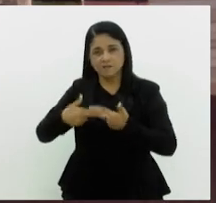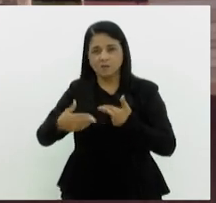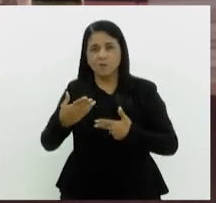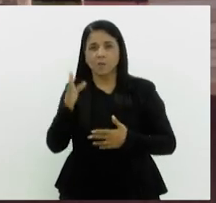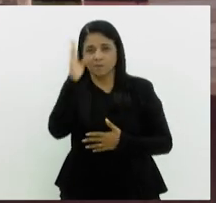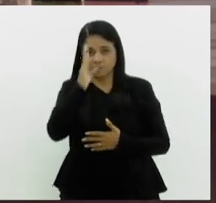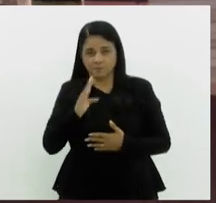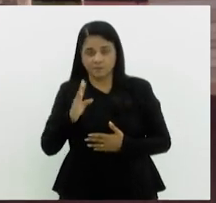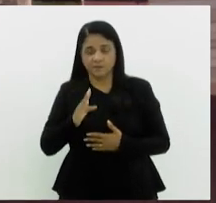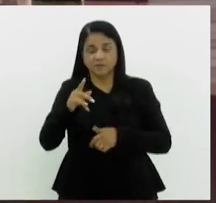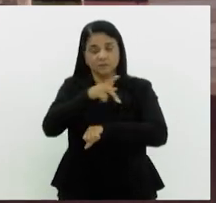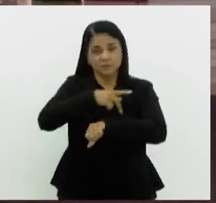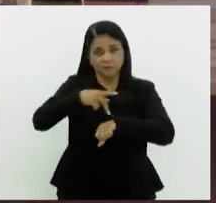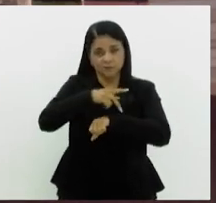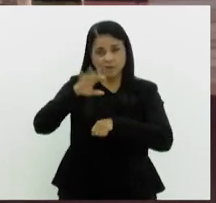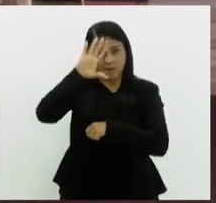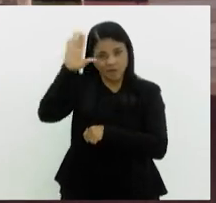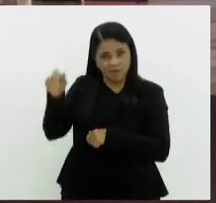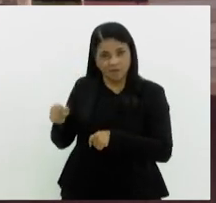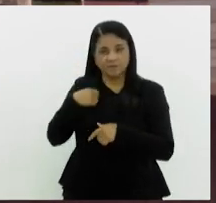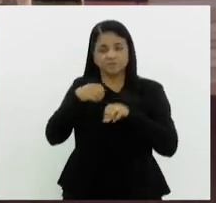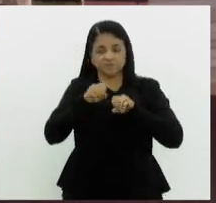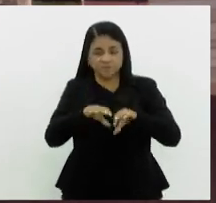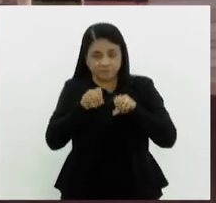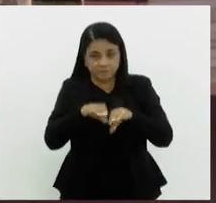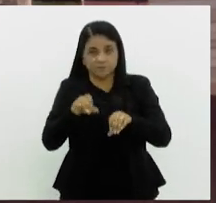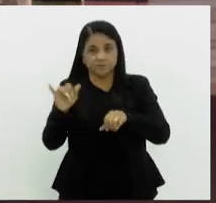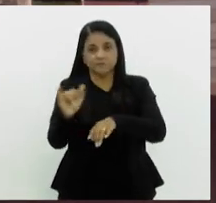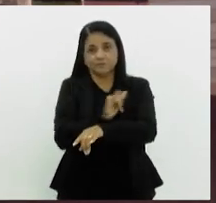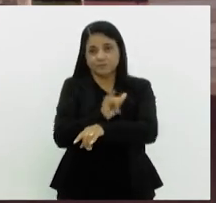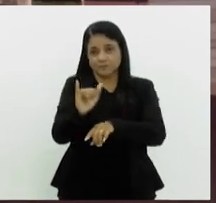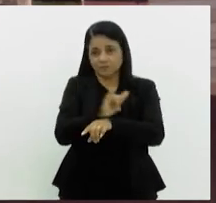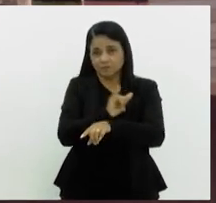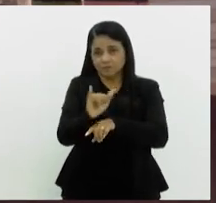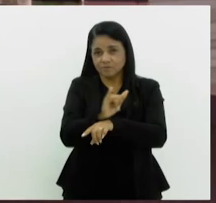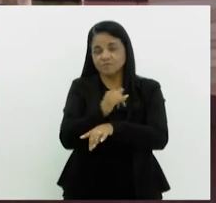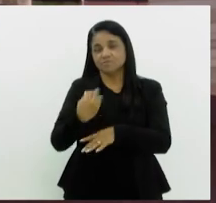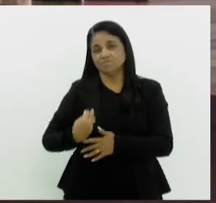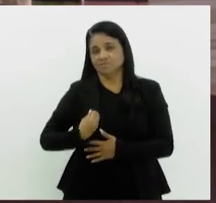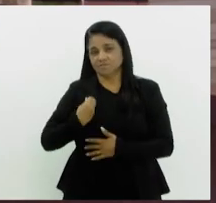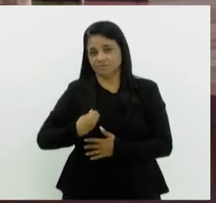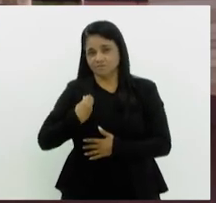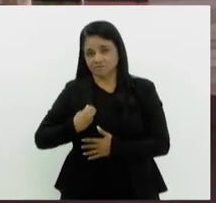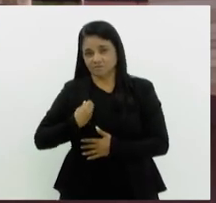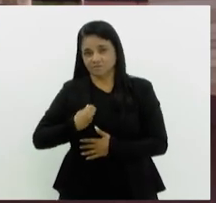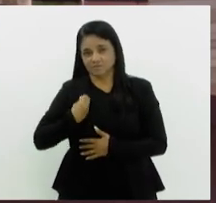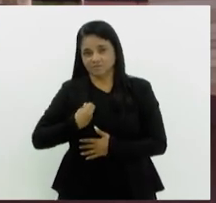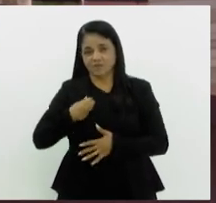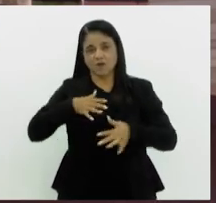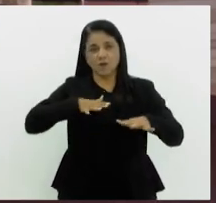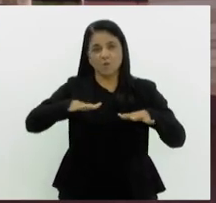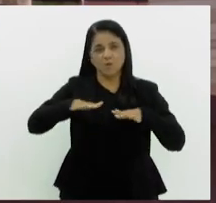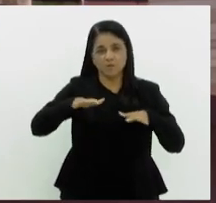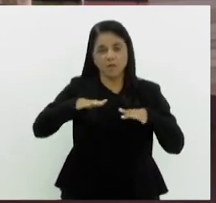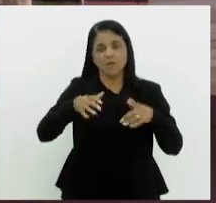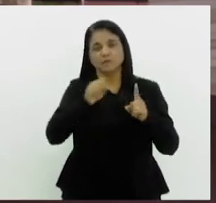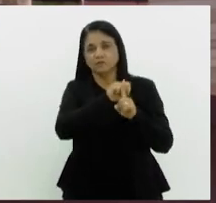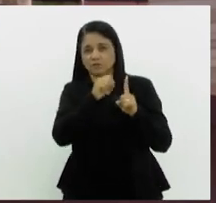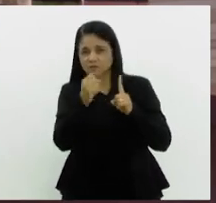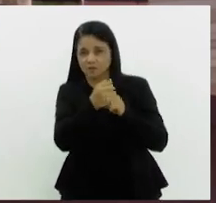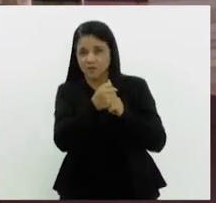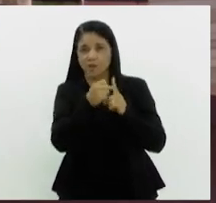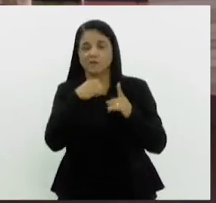África, da educação, das estratégias de sobrevivência e mobilidade social,